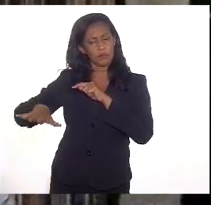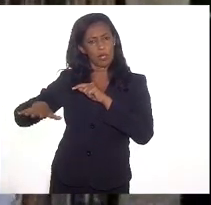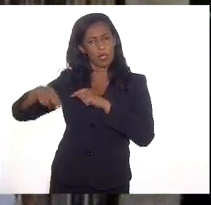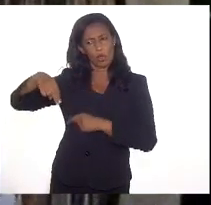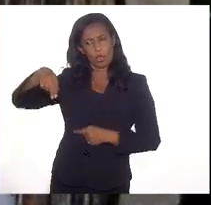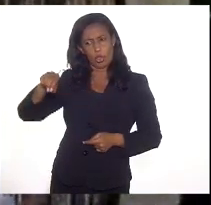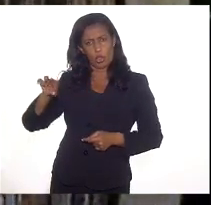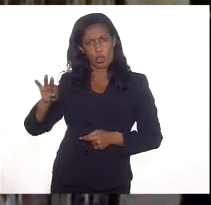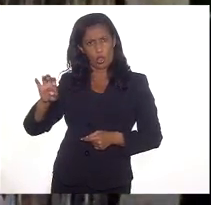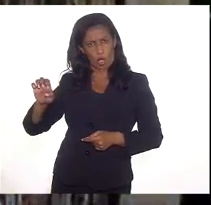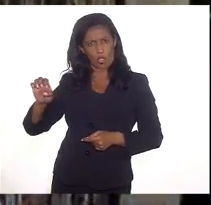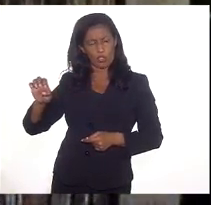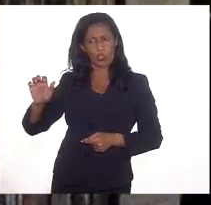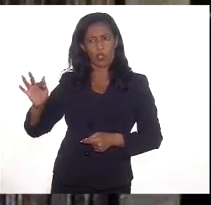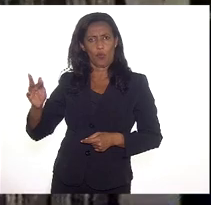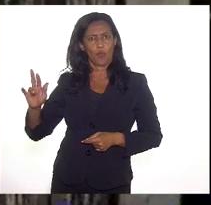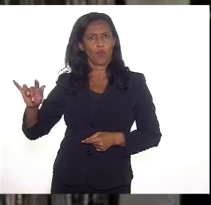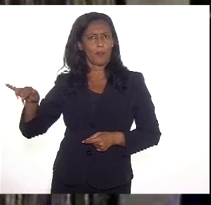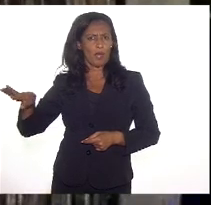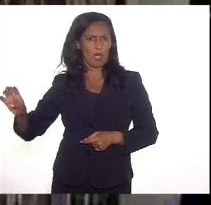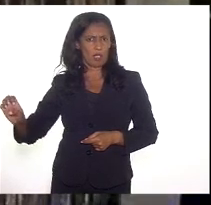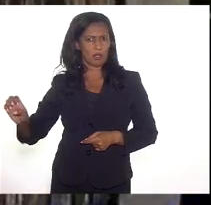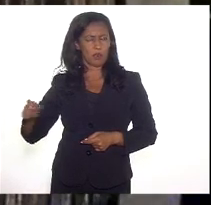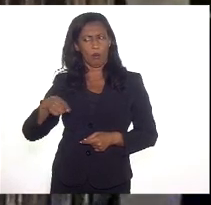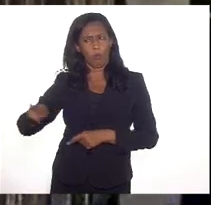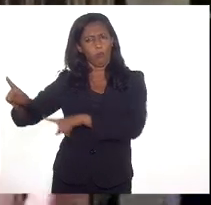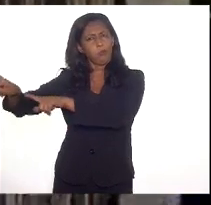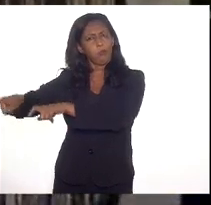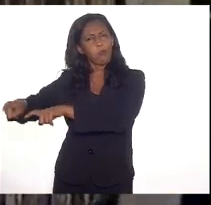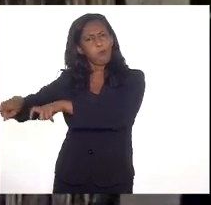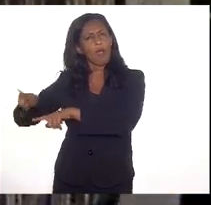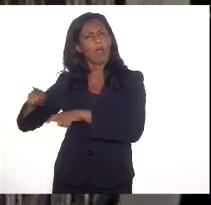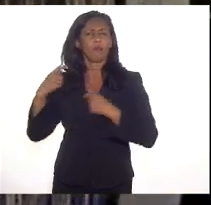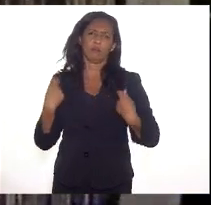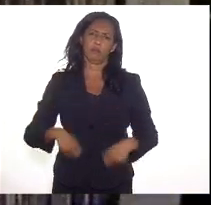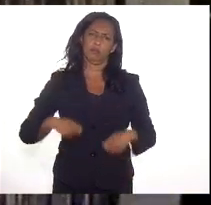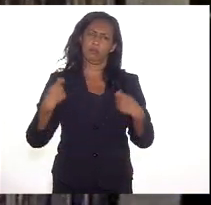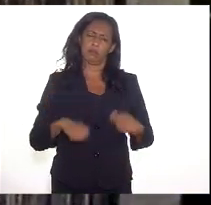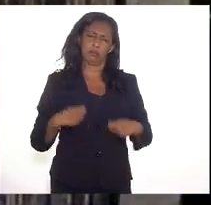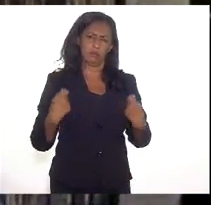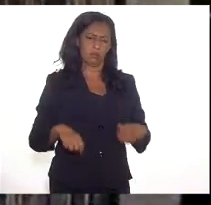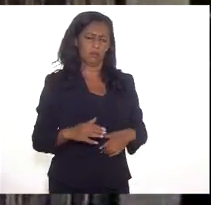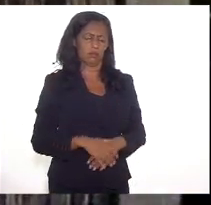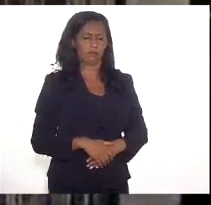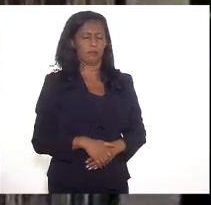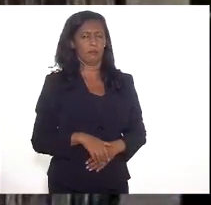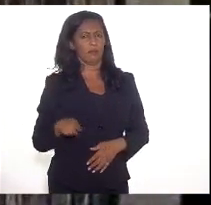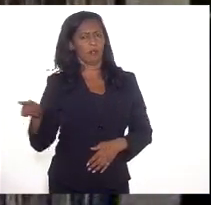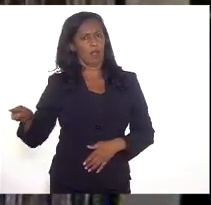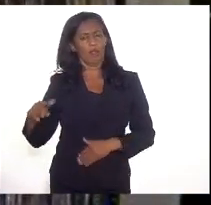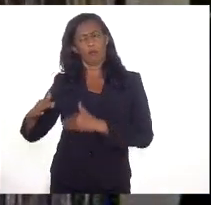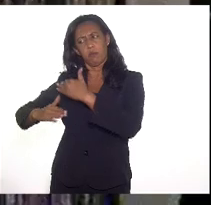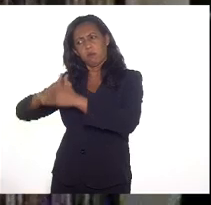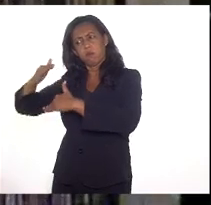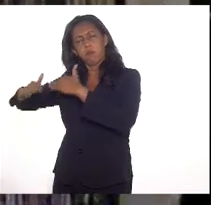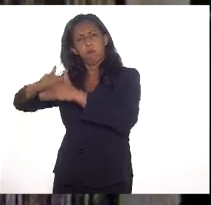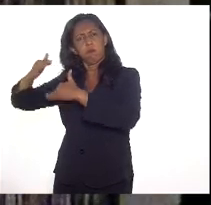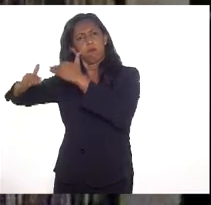Norte Fluminense, quer dizer, ela é por demais necessária para a alavancagem